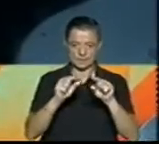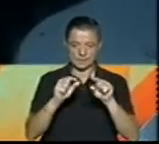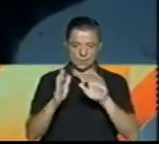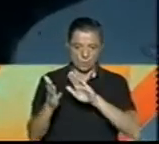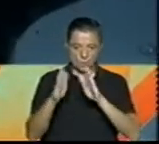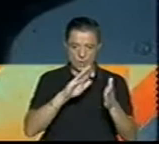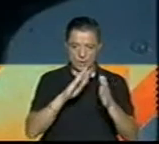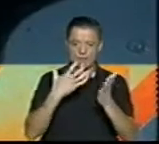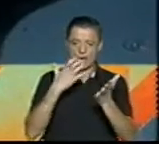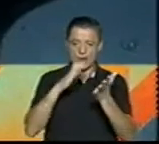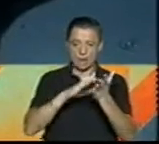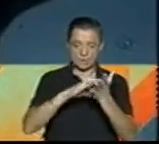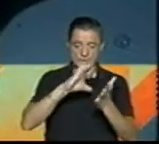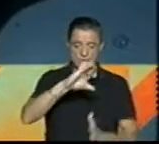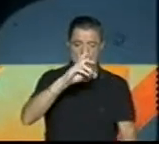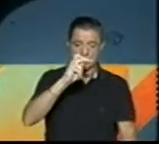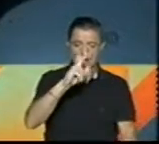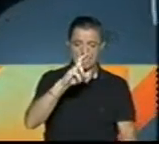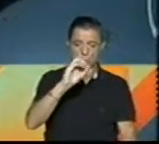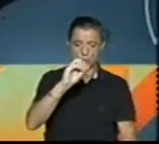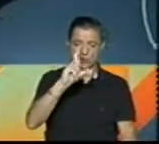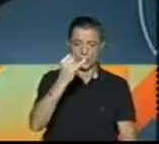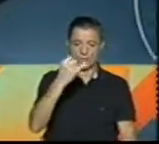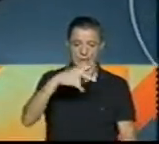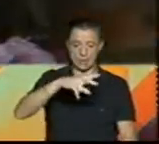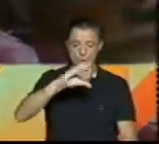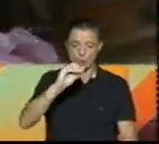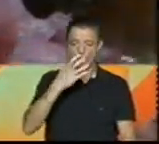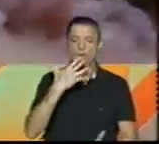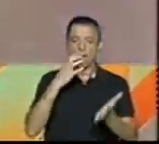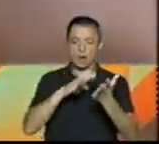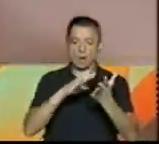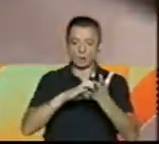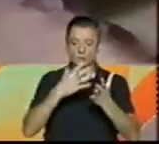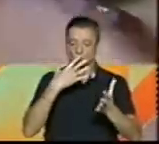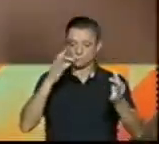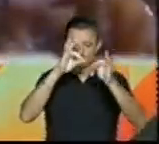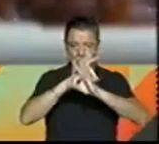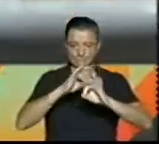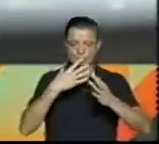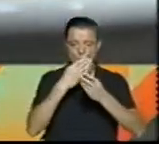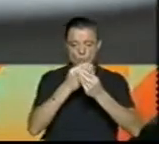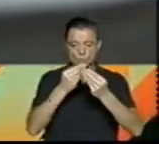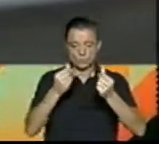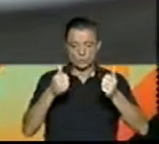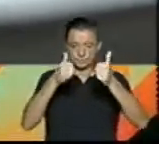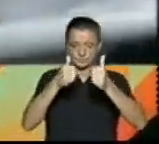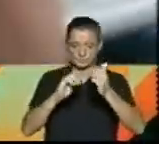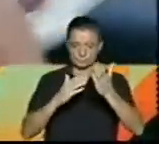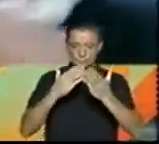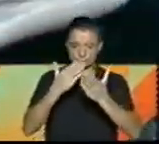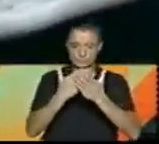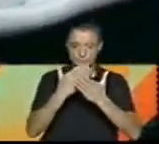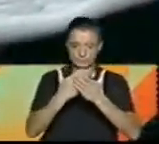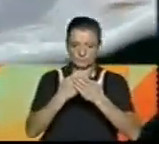ponto. O arroz carolino, porque o arroz carolino é o nosso arroz que é fabuloso, tem um gosto muito bom e depois também dá uma